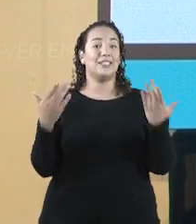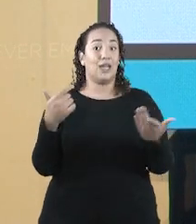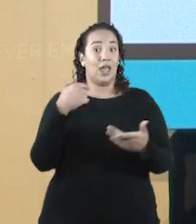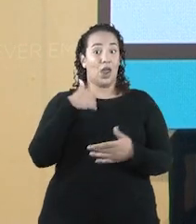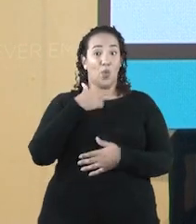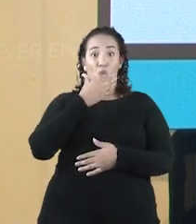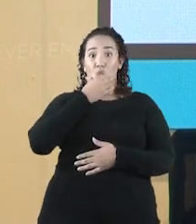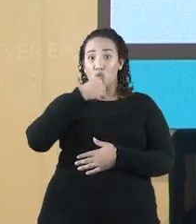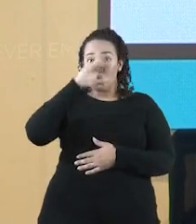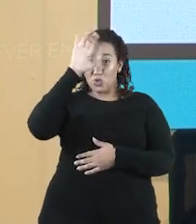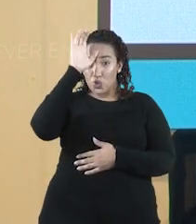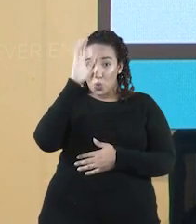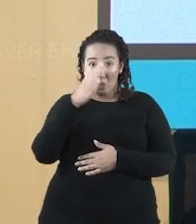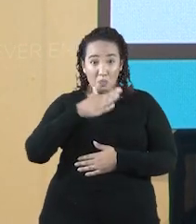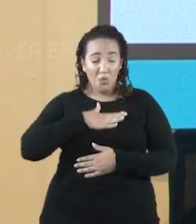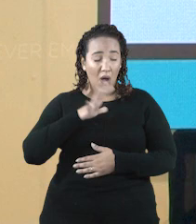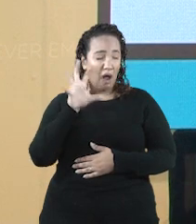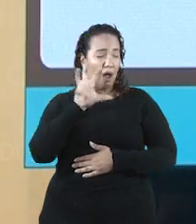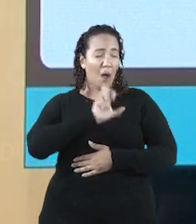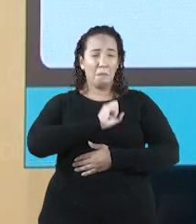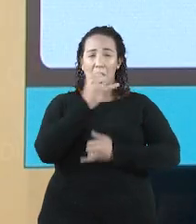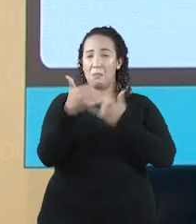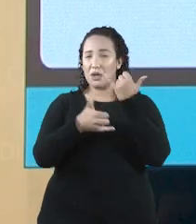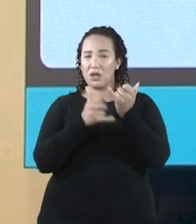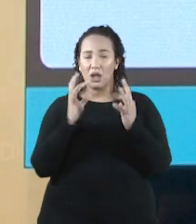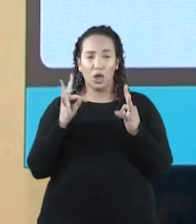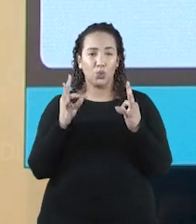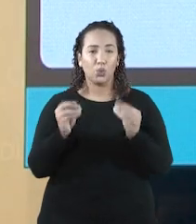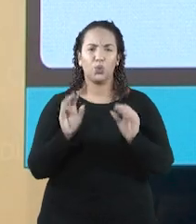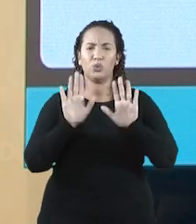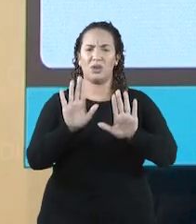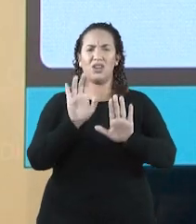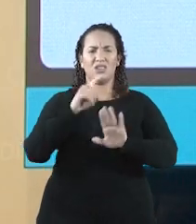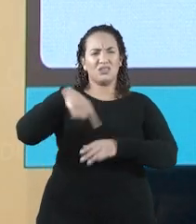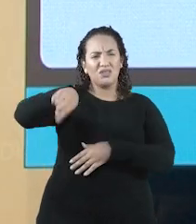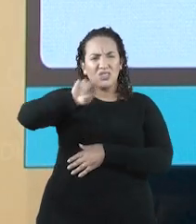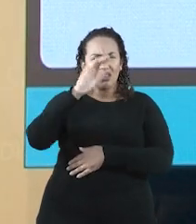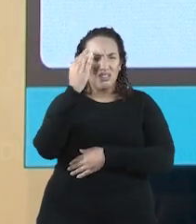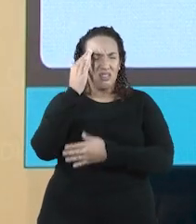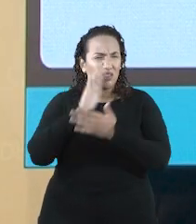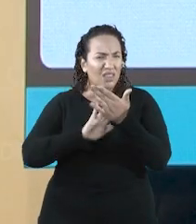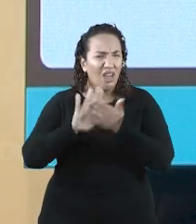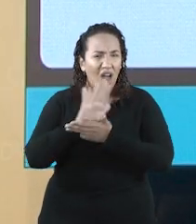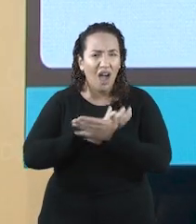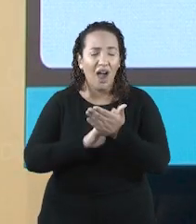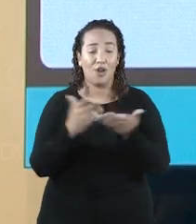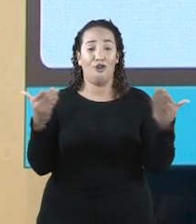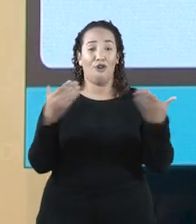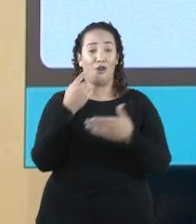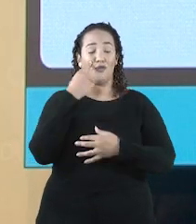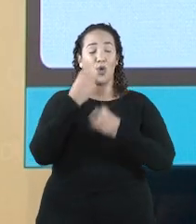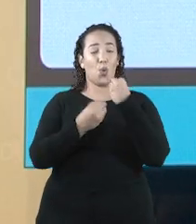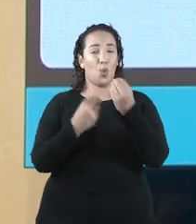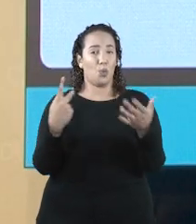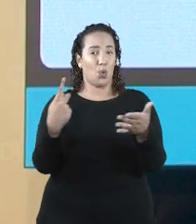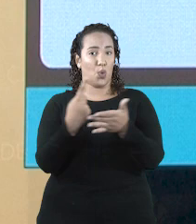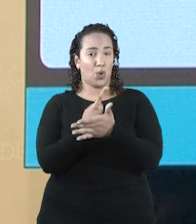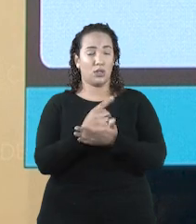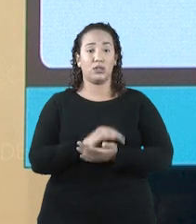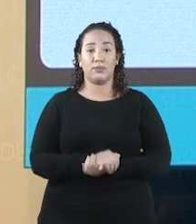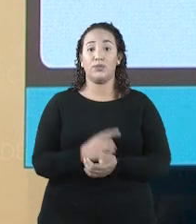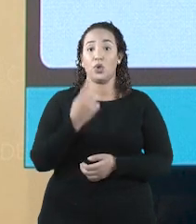tio que adora fazer brincadeiras com tudo. Se você não entendeu o que eu estou falando, vamos ler uma anedota em que isso